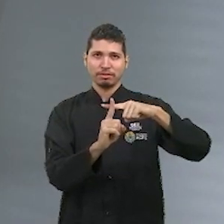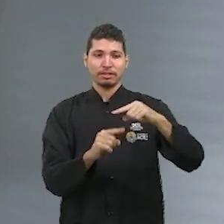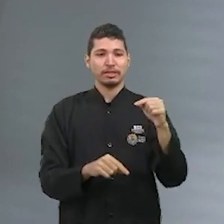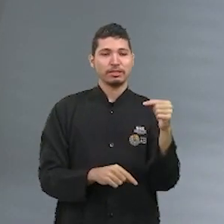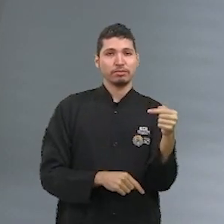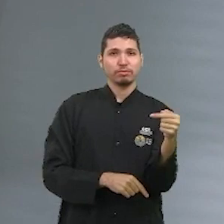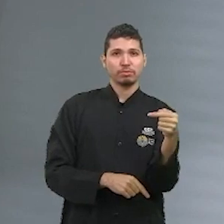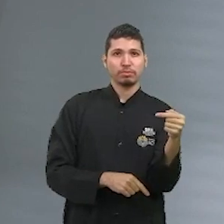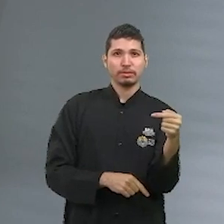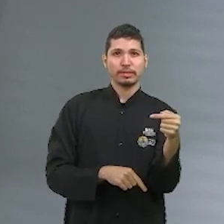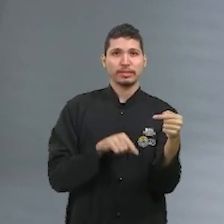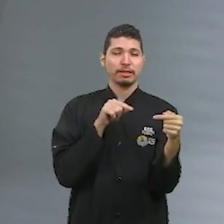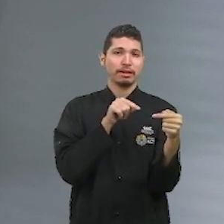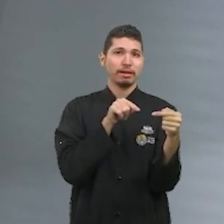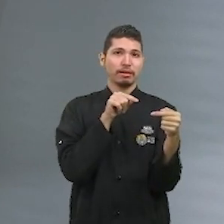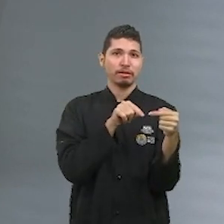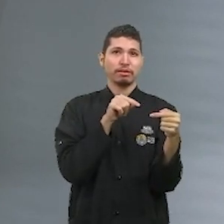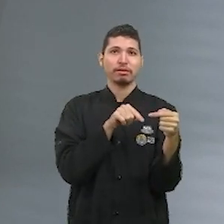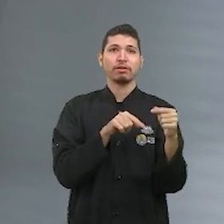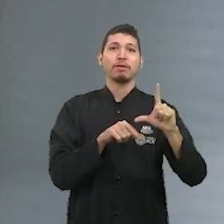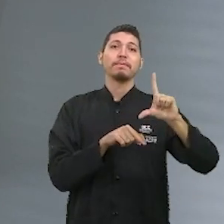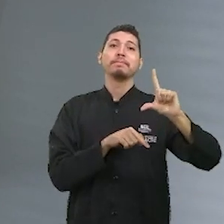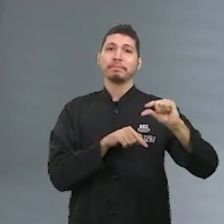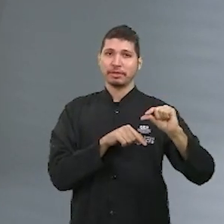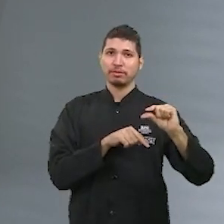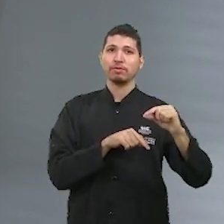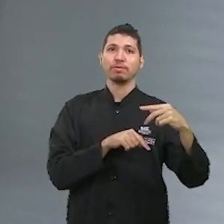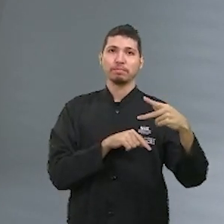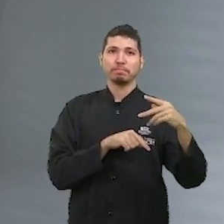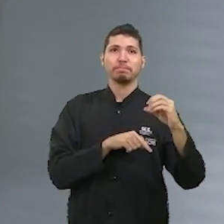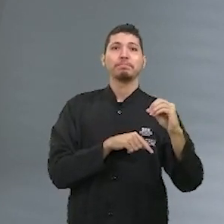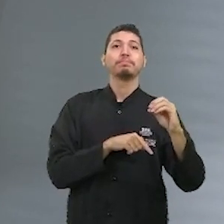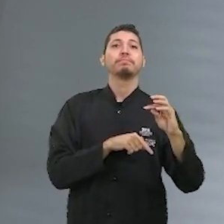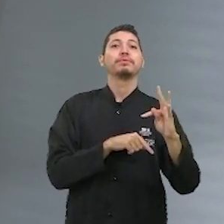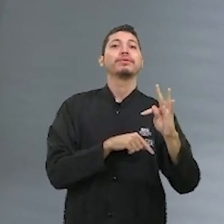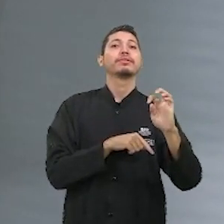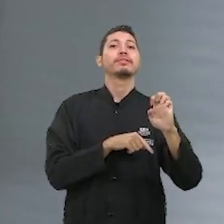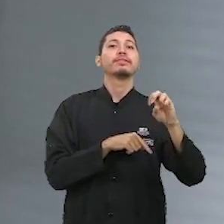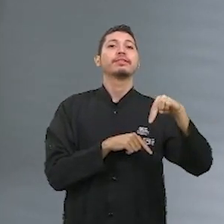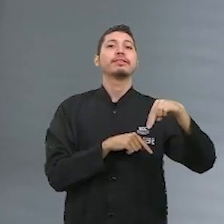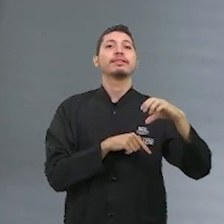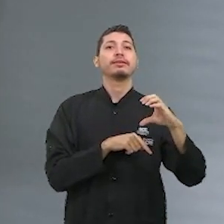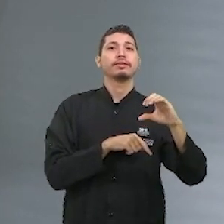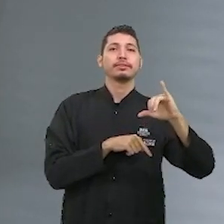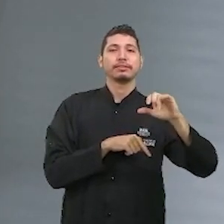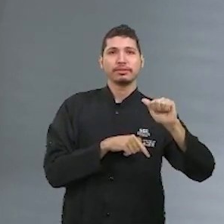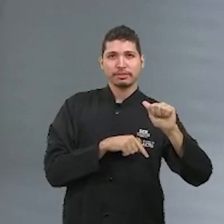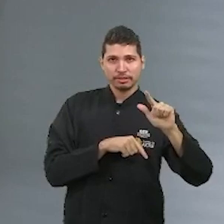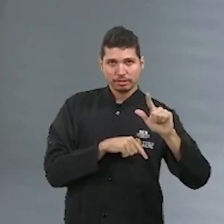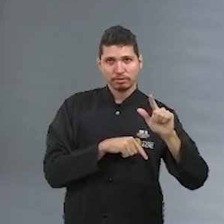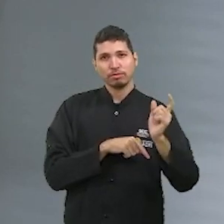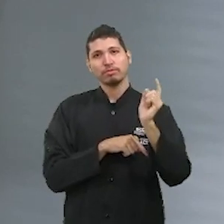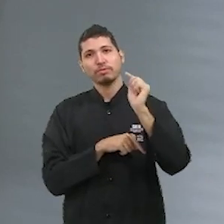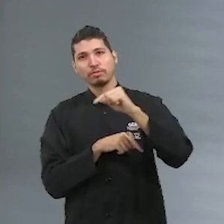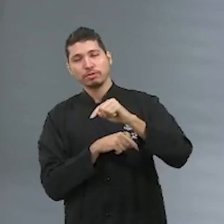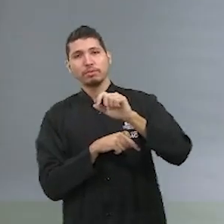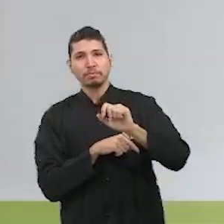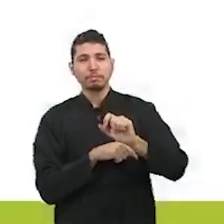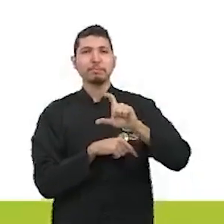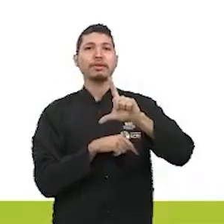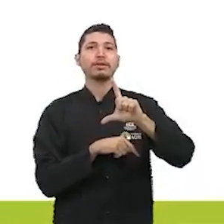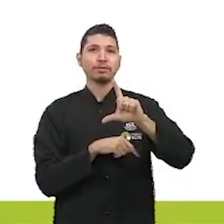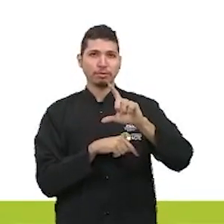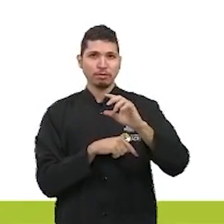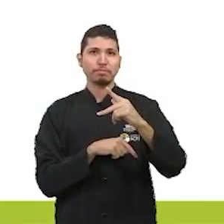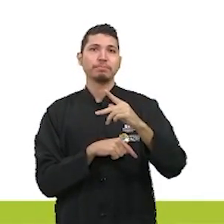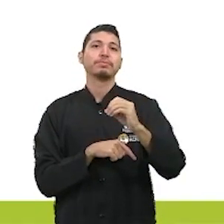menor é o de menor potencial, tá? E o maior, de maior potencial, ok? Então, para a gente